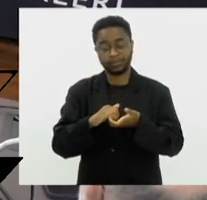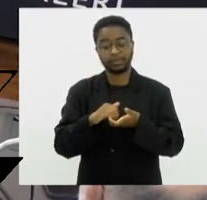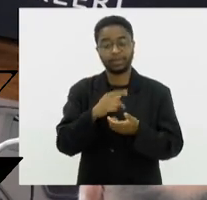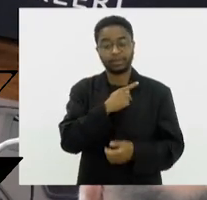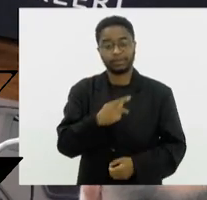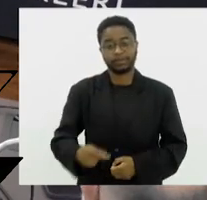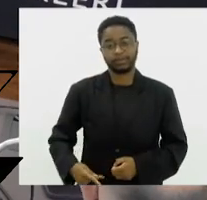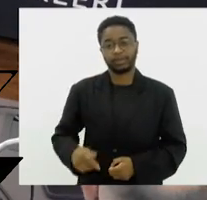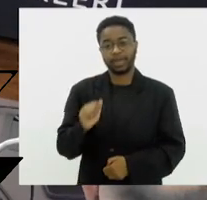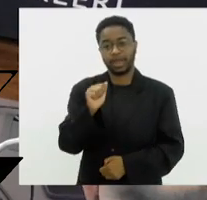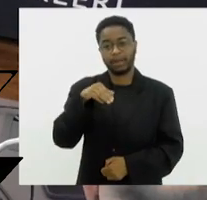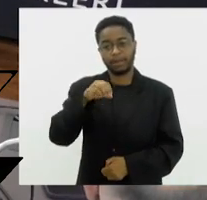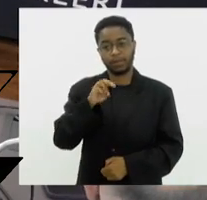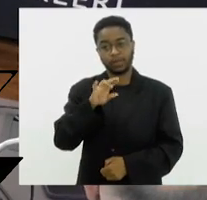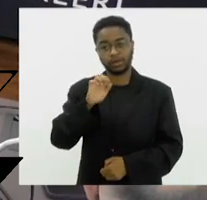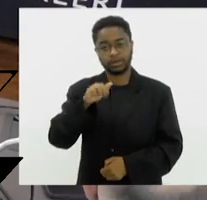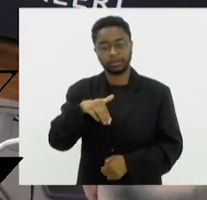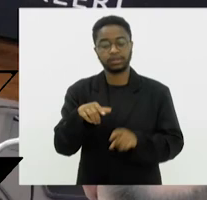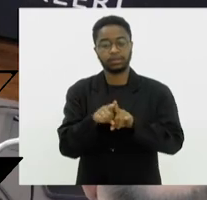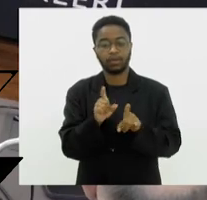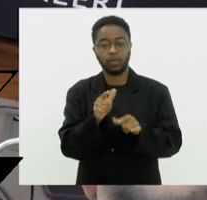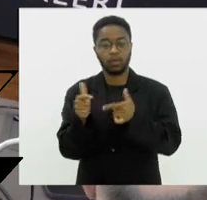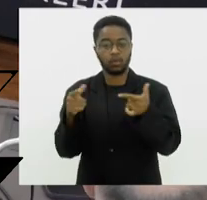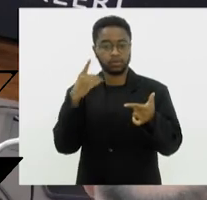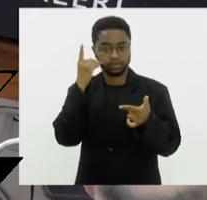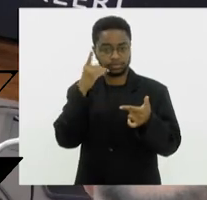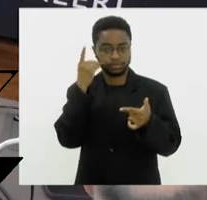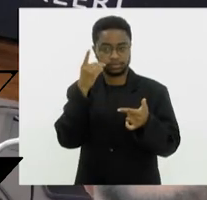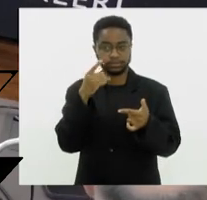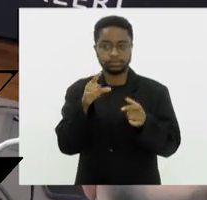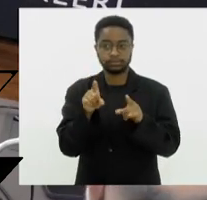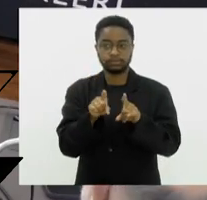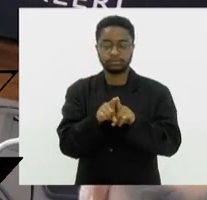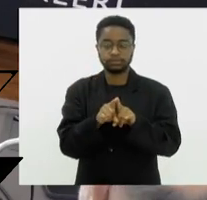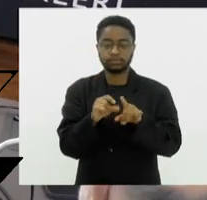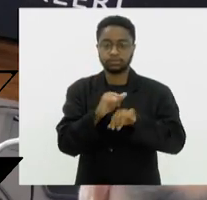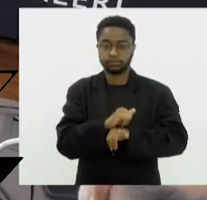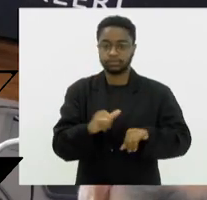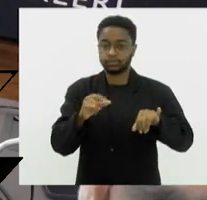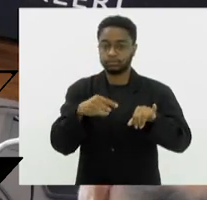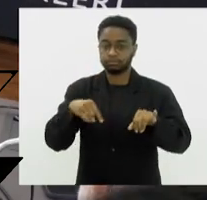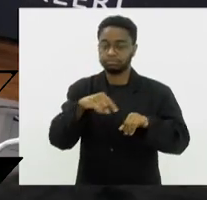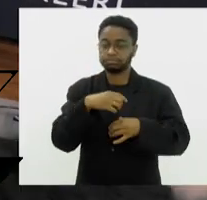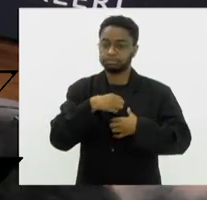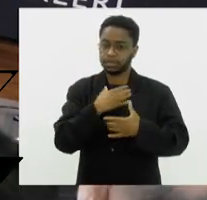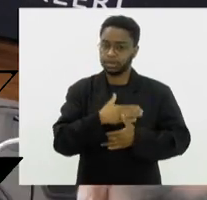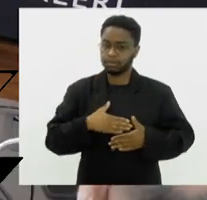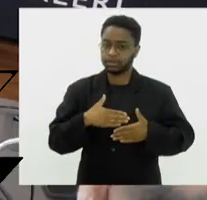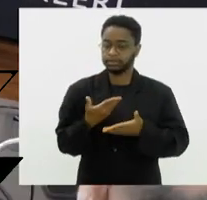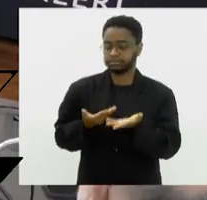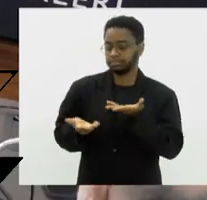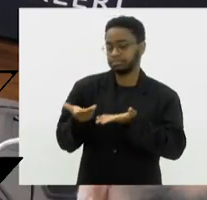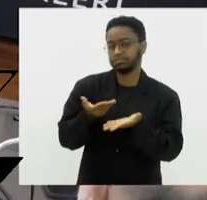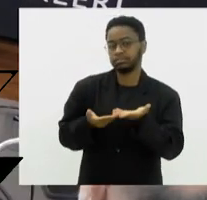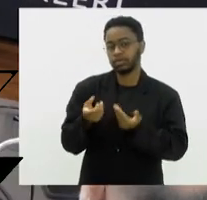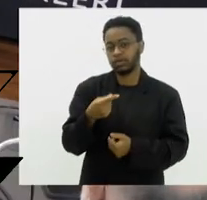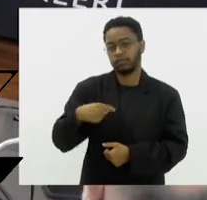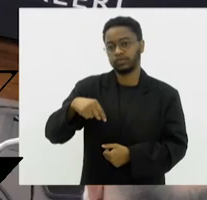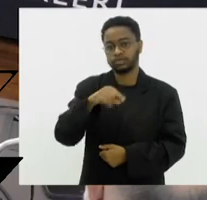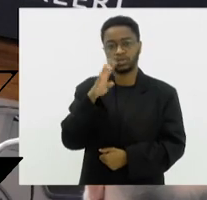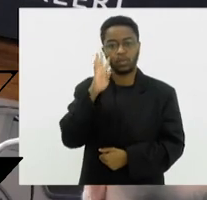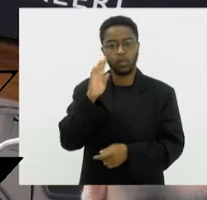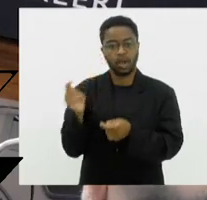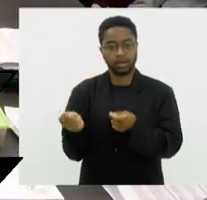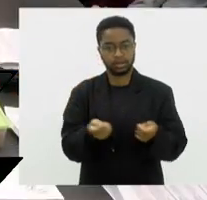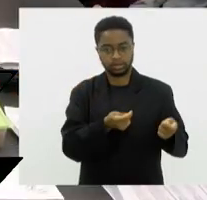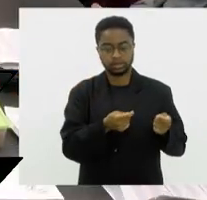Amorim, saudar os colegas aqui da CCJ, dizer que foi um prazer conviver com vossas excelências aqui toda